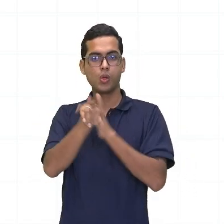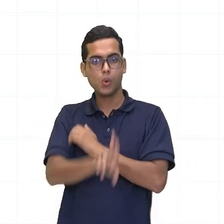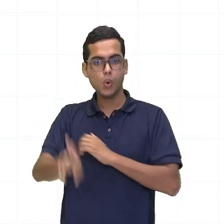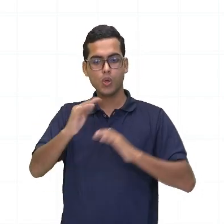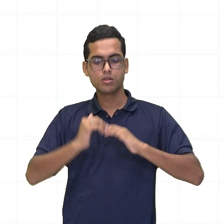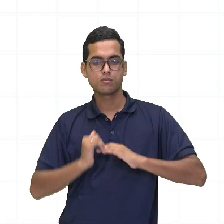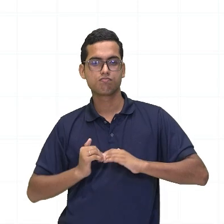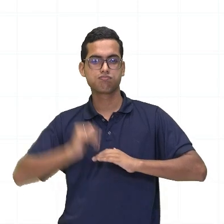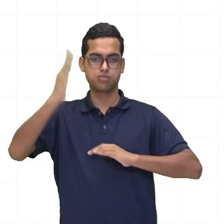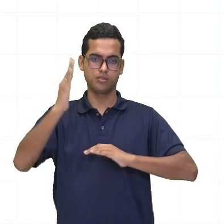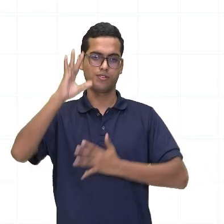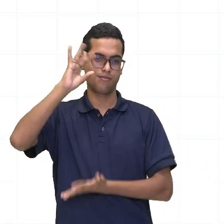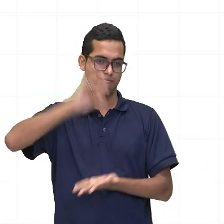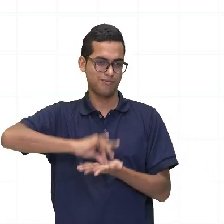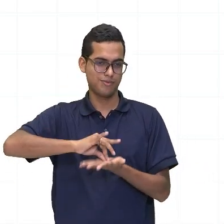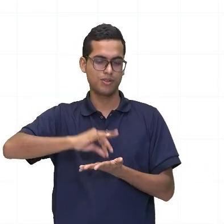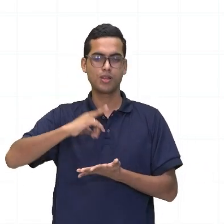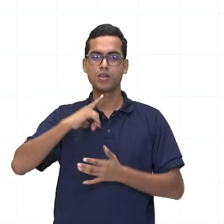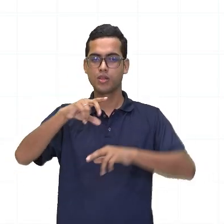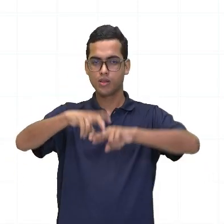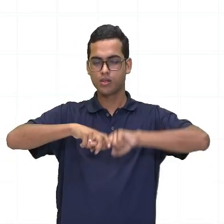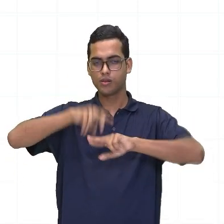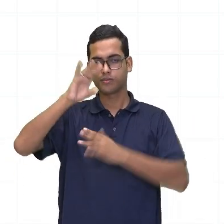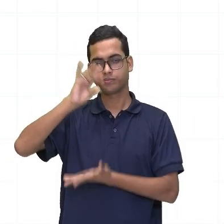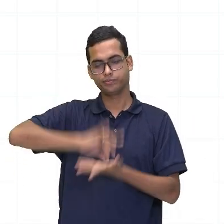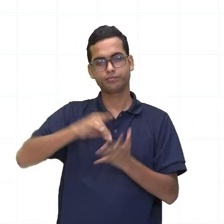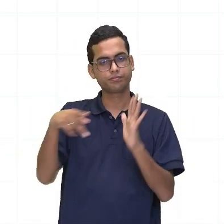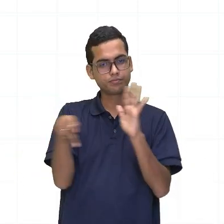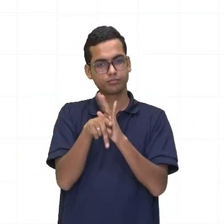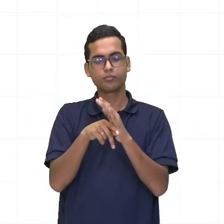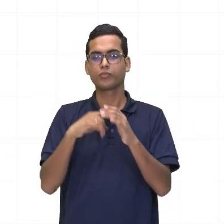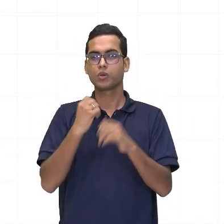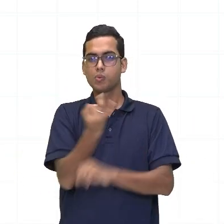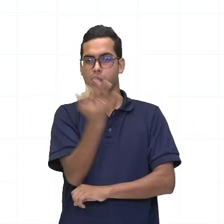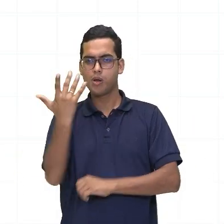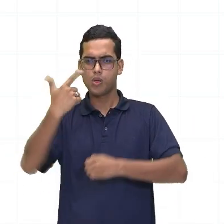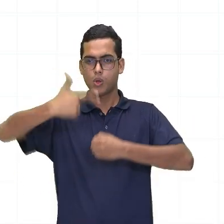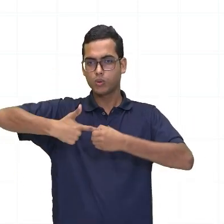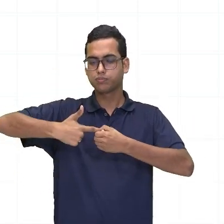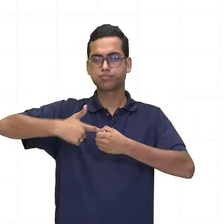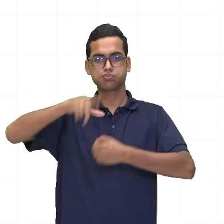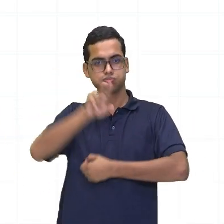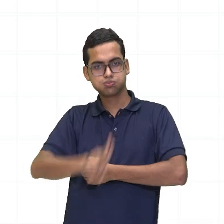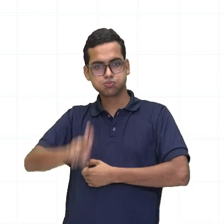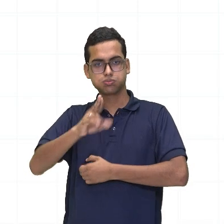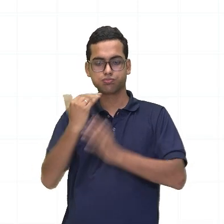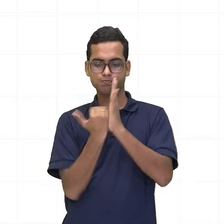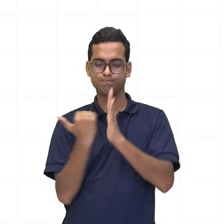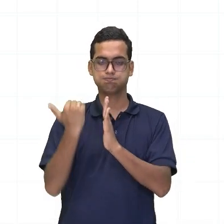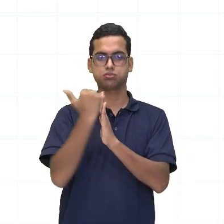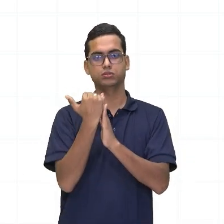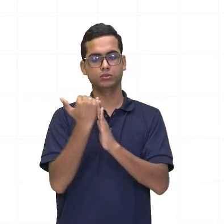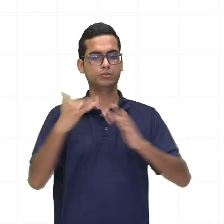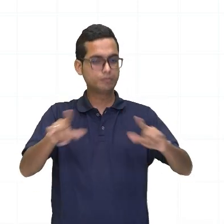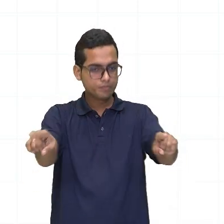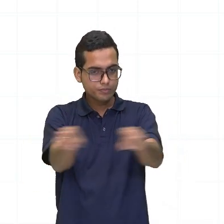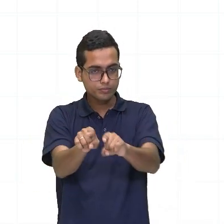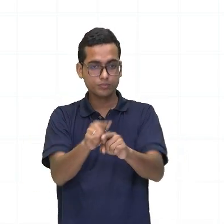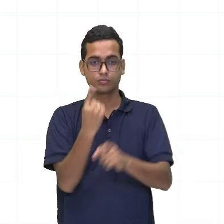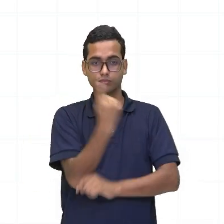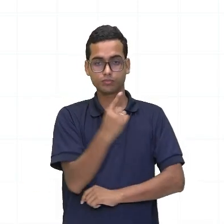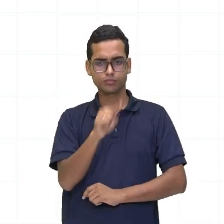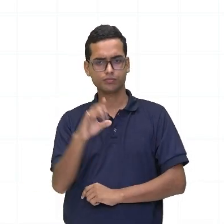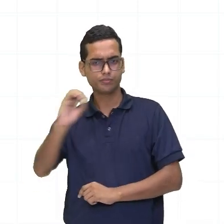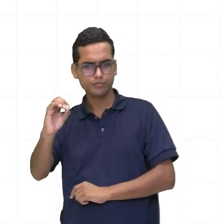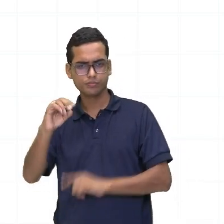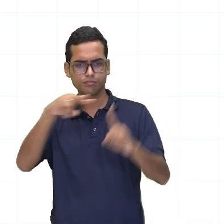que bebe mais, ou seja, porque ele gasta mais combustível. E o carro 1.0, ele é mais econômico desse ponto